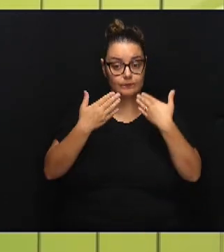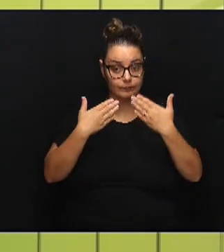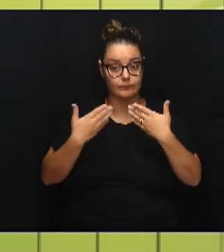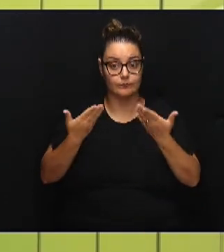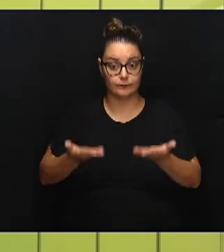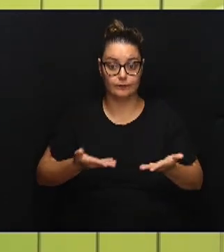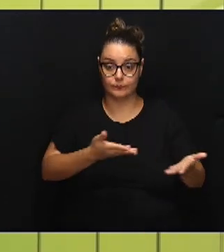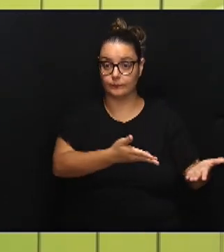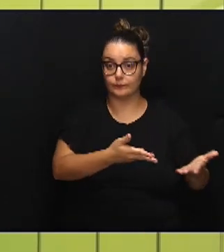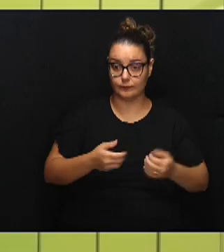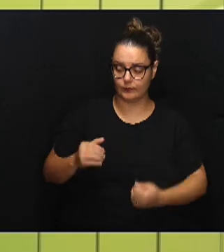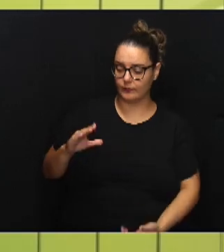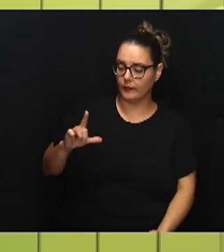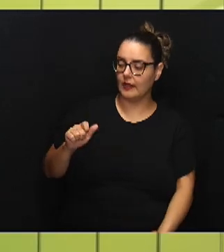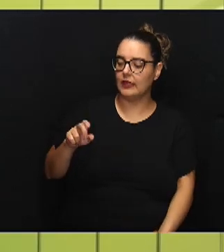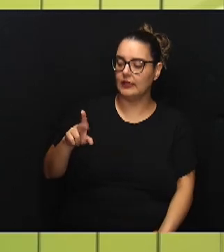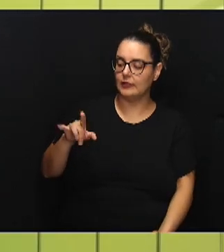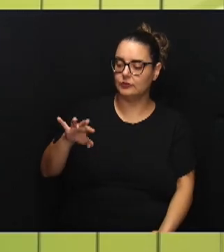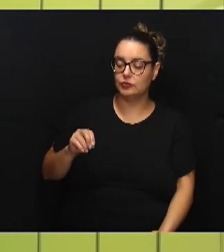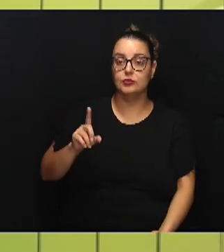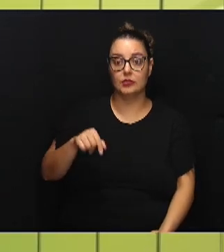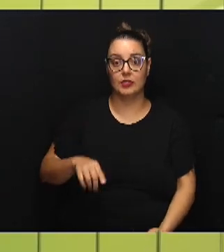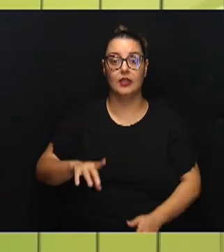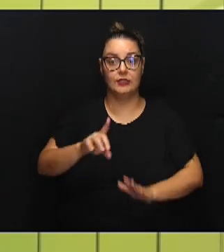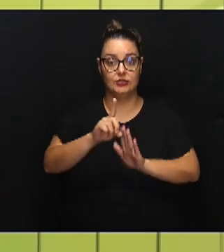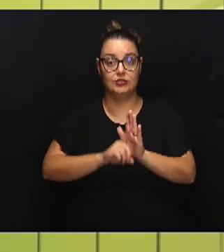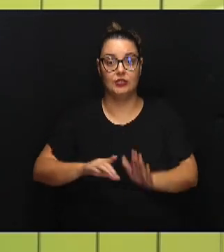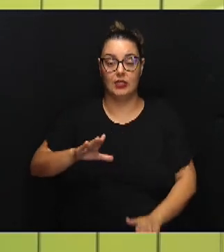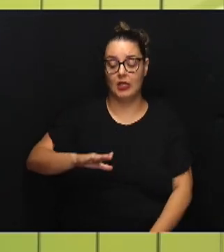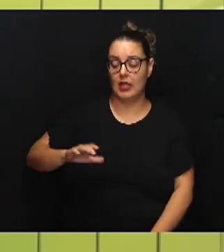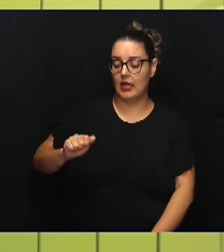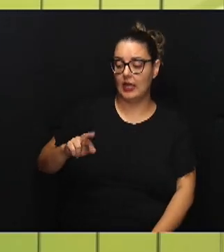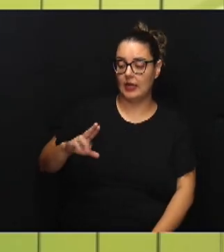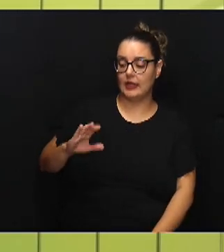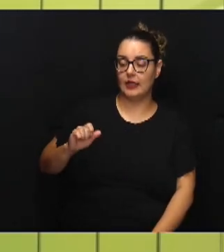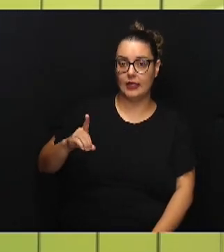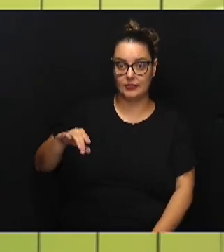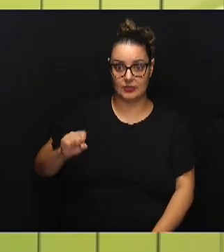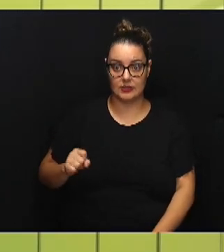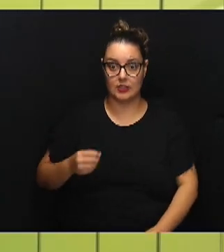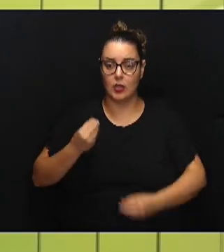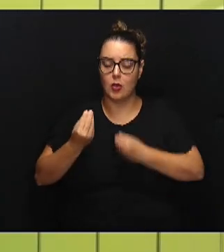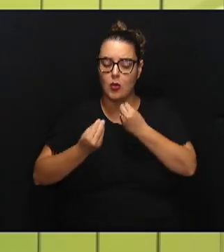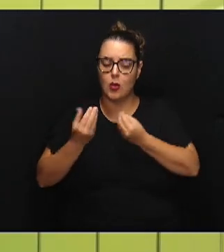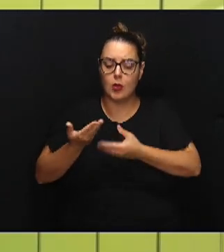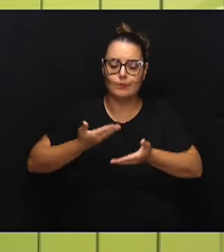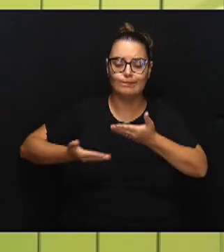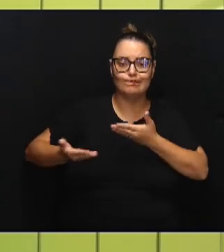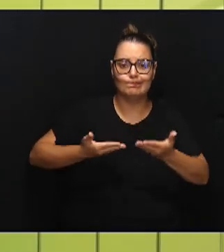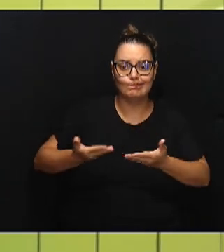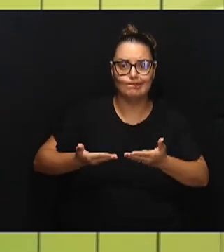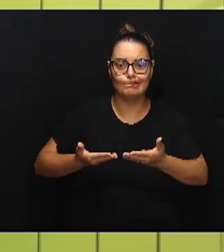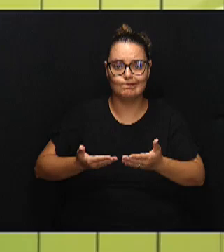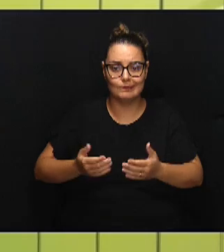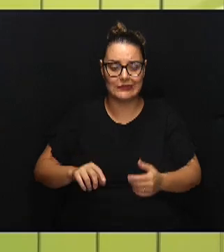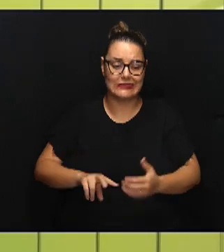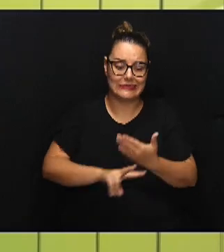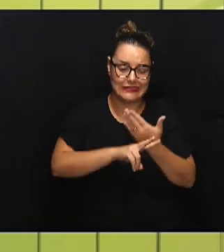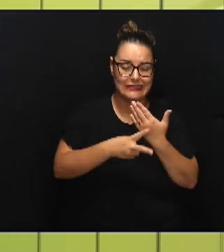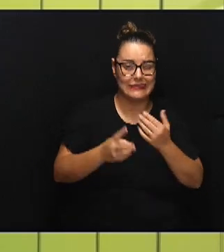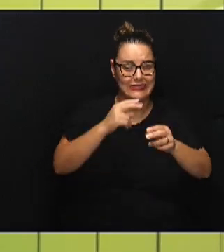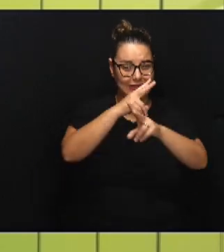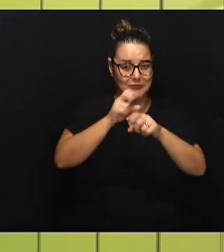nós convidamos o Cláudio Lemos, que é diretor da Arcades, para falar como remediar uma contaminação ambiental depois que